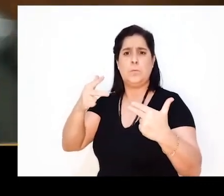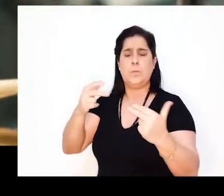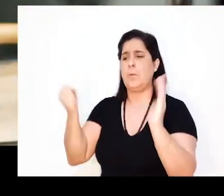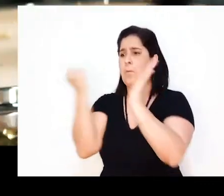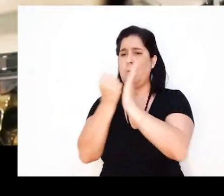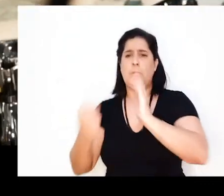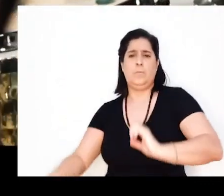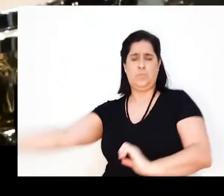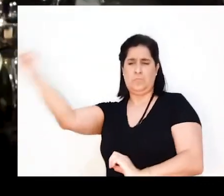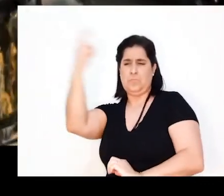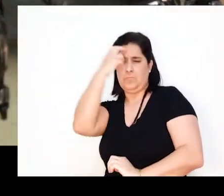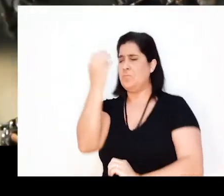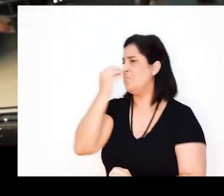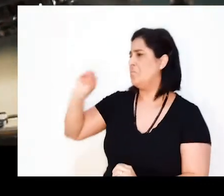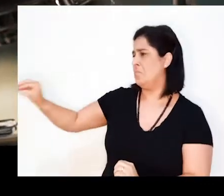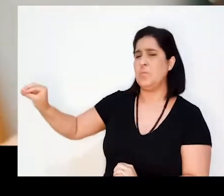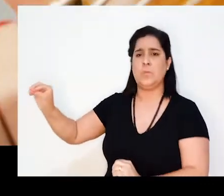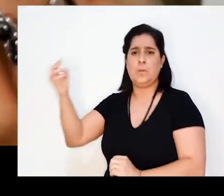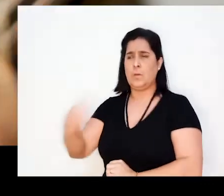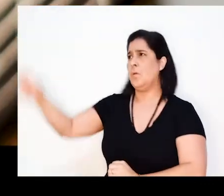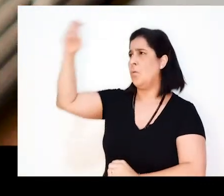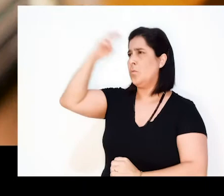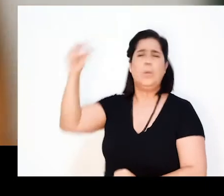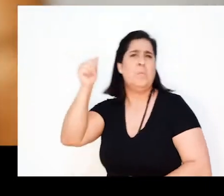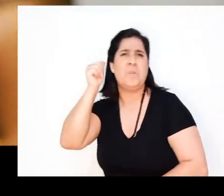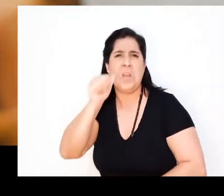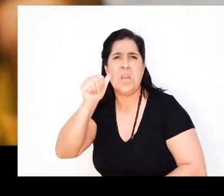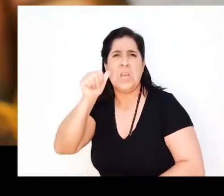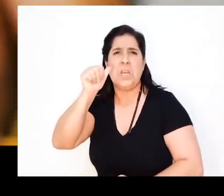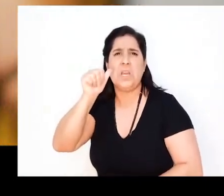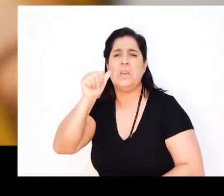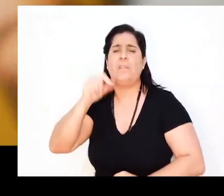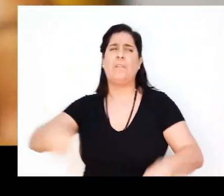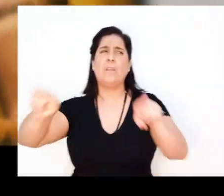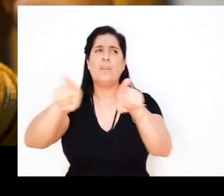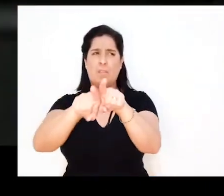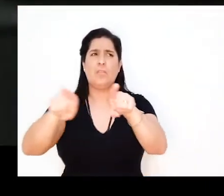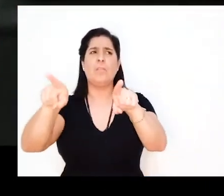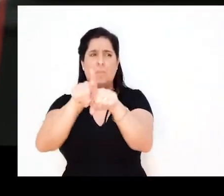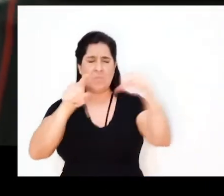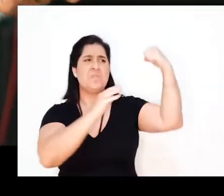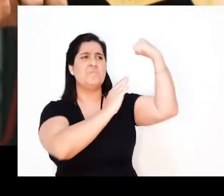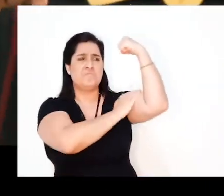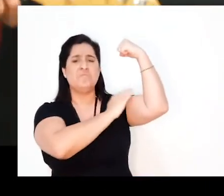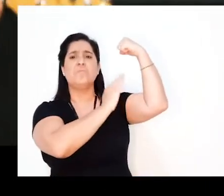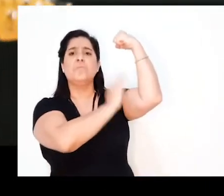faces, ignoram marcas de uma cultura de uma mulher que também é Tanha e sabe lutar.